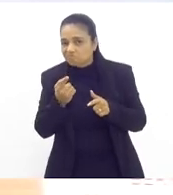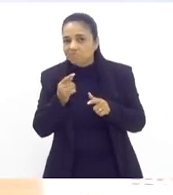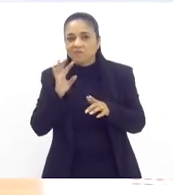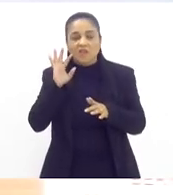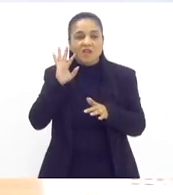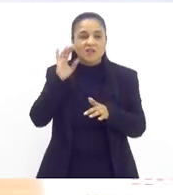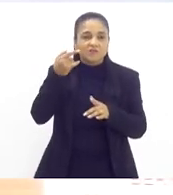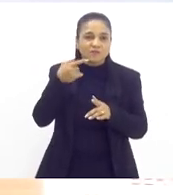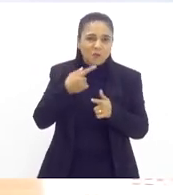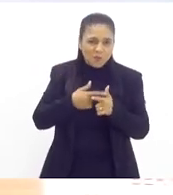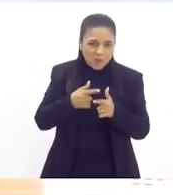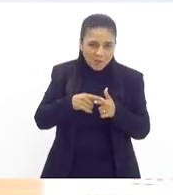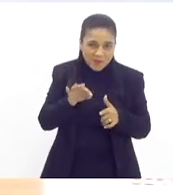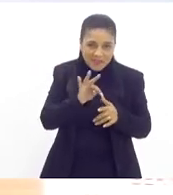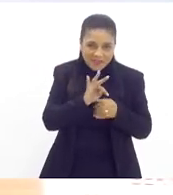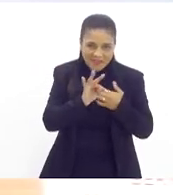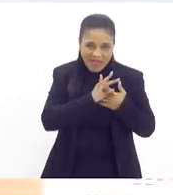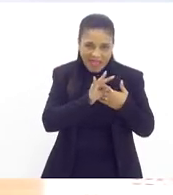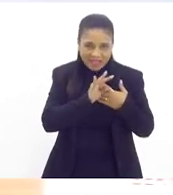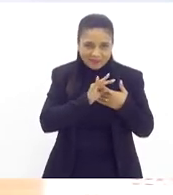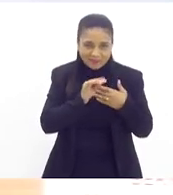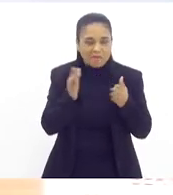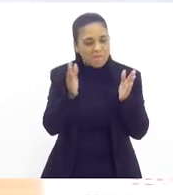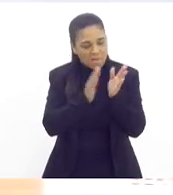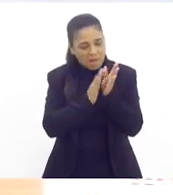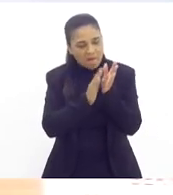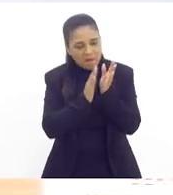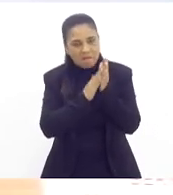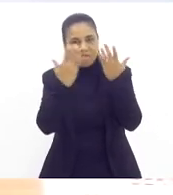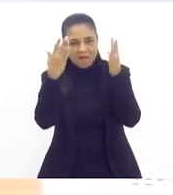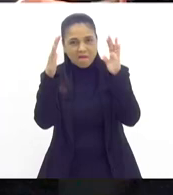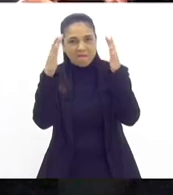Resolvido o problema técnico, secretário, uma salva de palmas, que fez um esforço para...